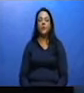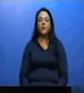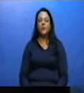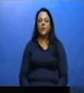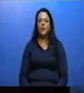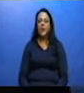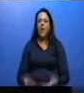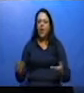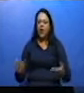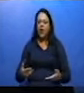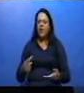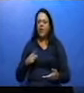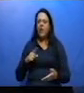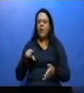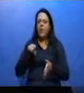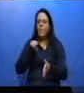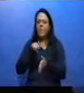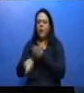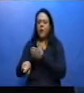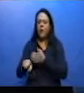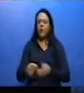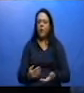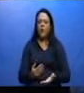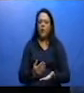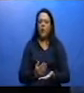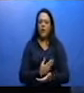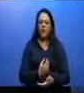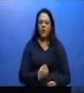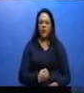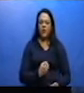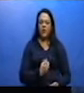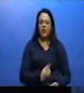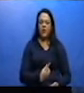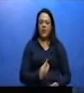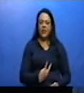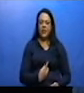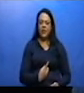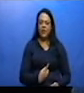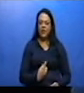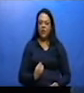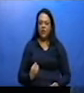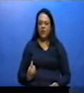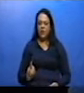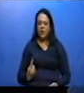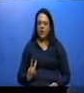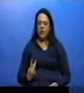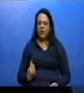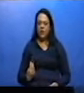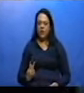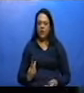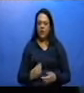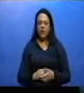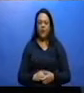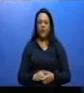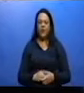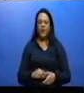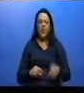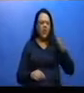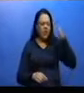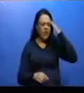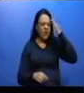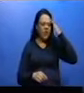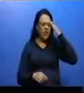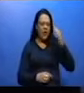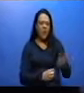Vamos ver a pergunta, tem na página 121 e 122, no Trocar Ideias. Você sabe quantas pessoas vivem no